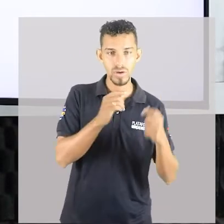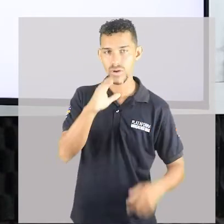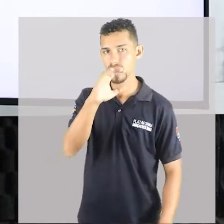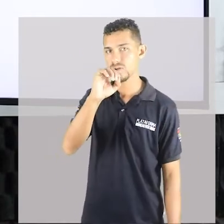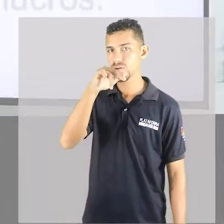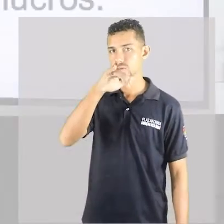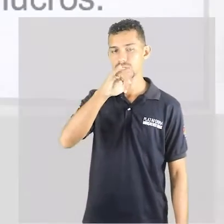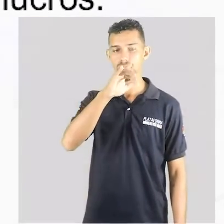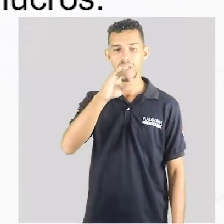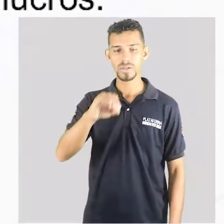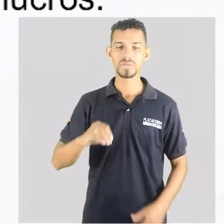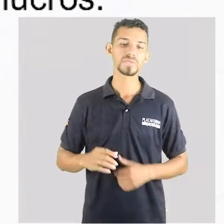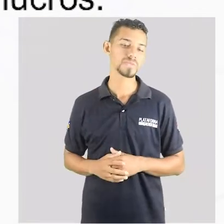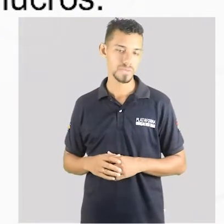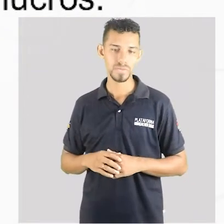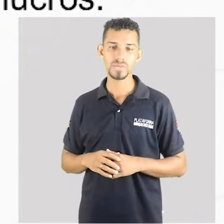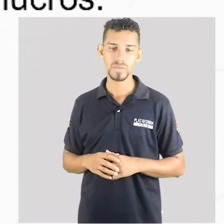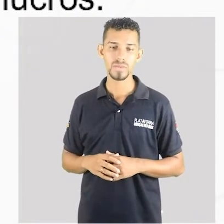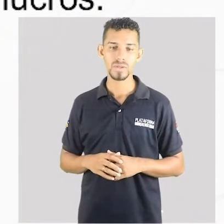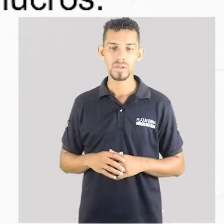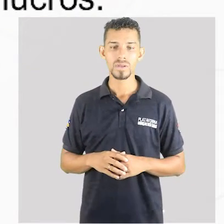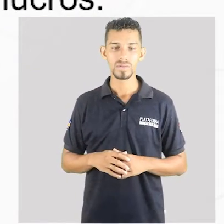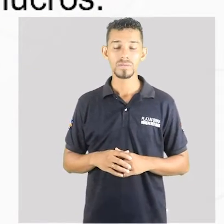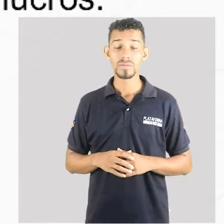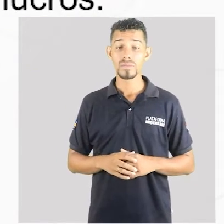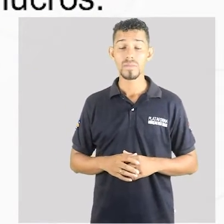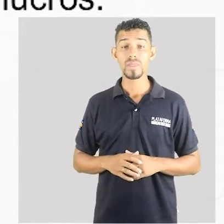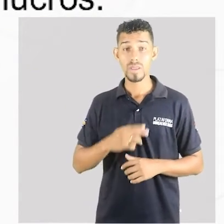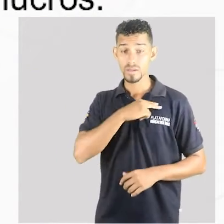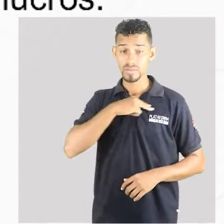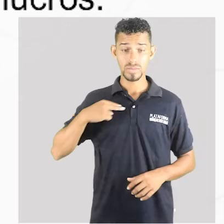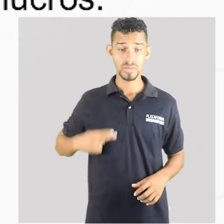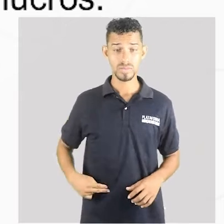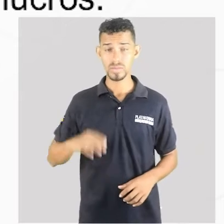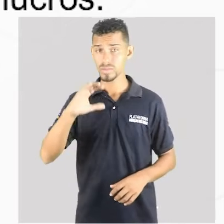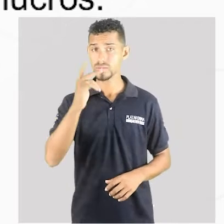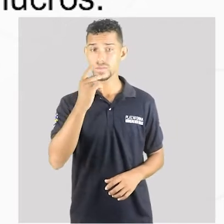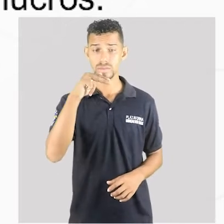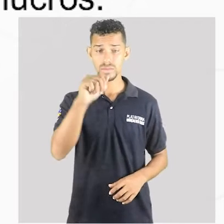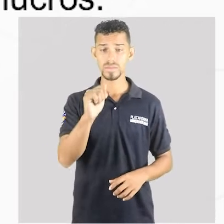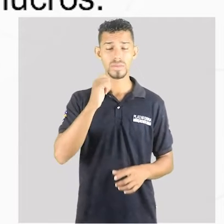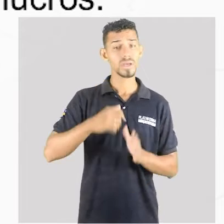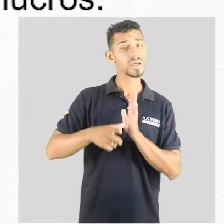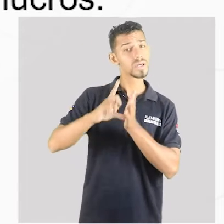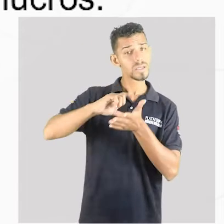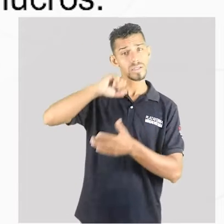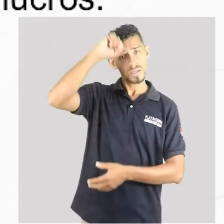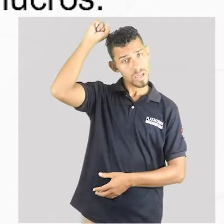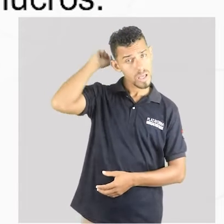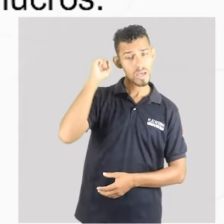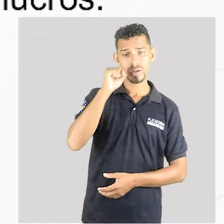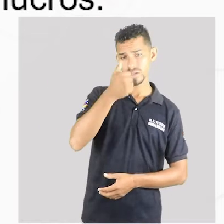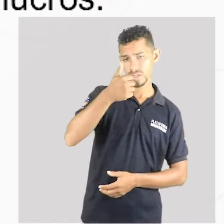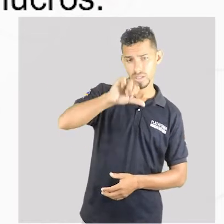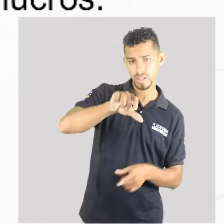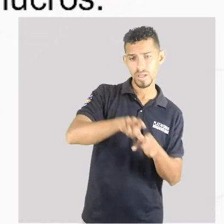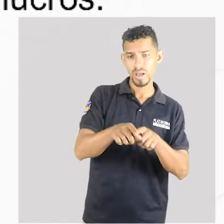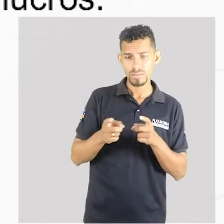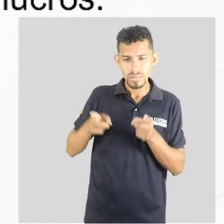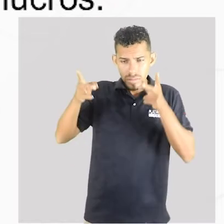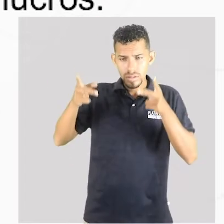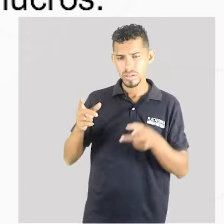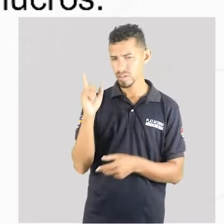colonizado. Bom, na China, antes do século XIX, o comércio era raro e difícil, pois o mercado chinês era muito